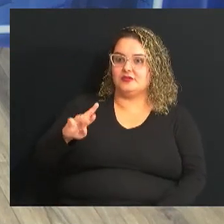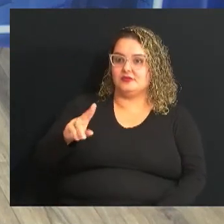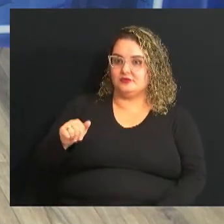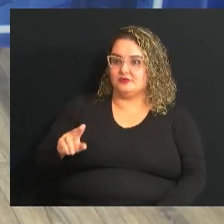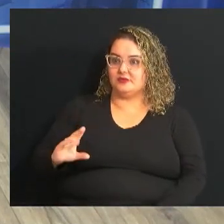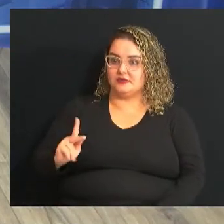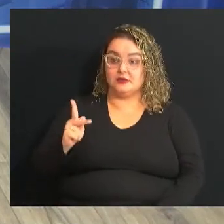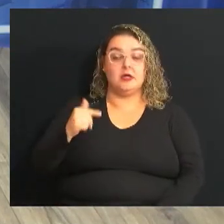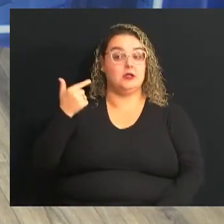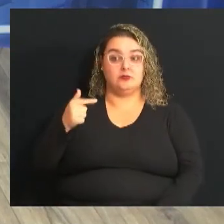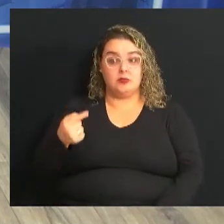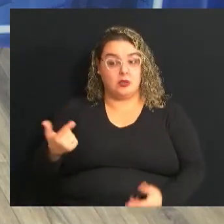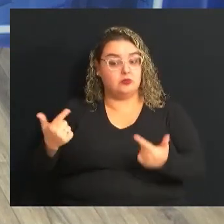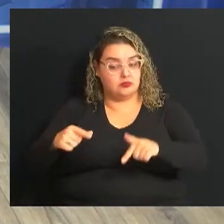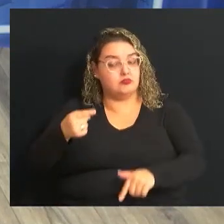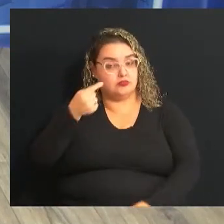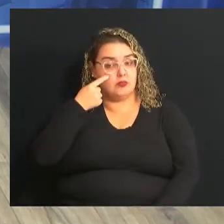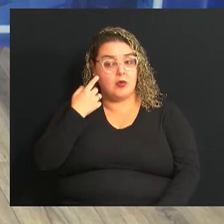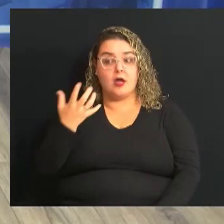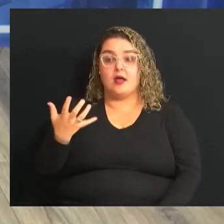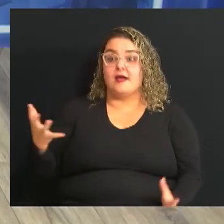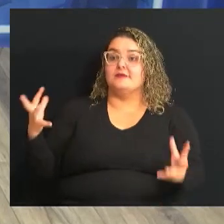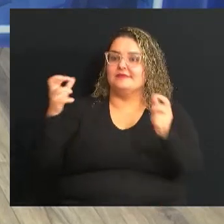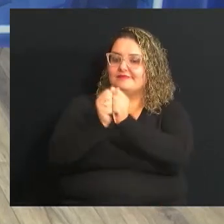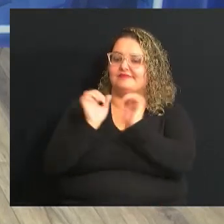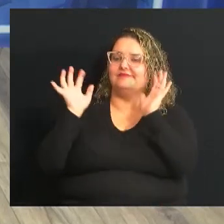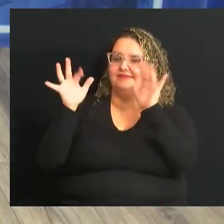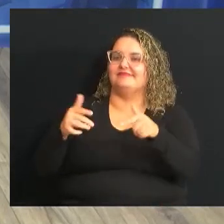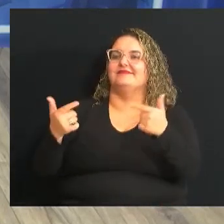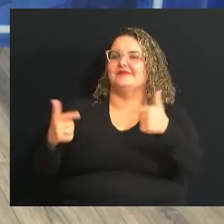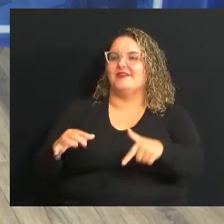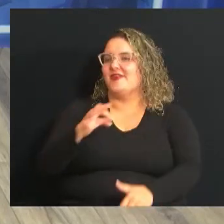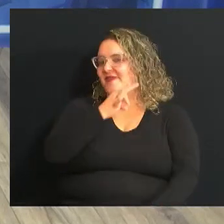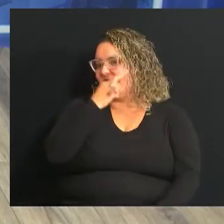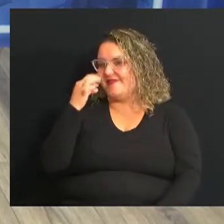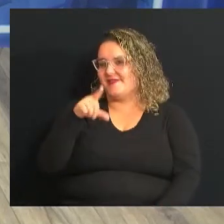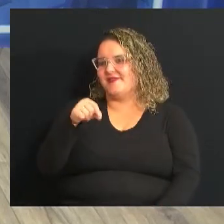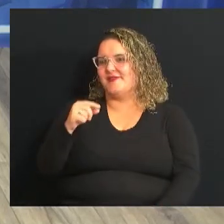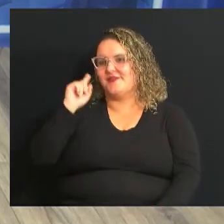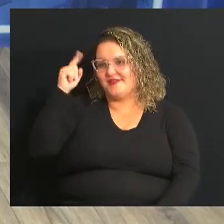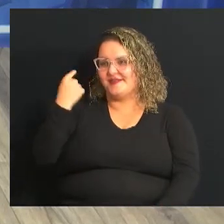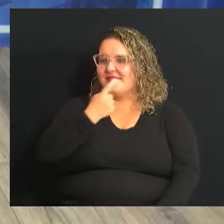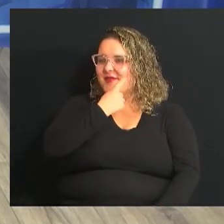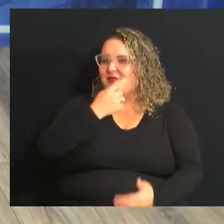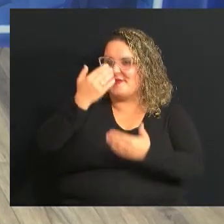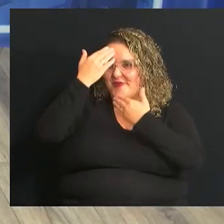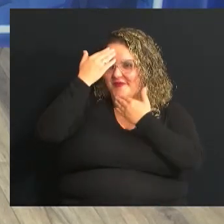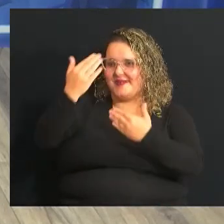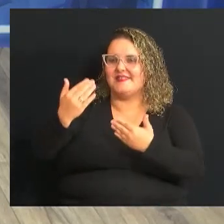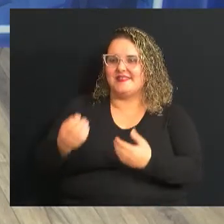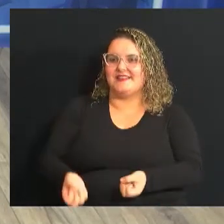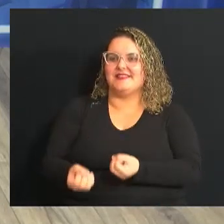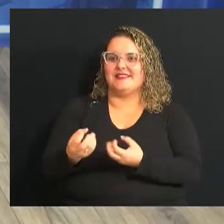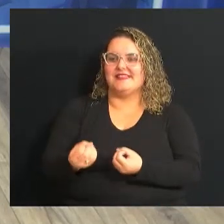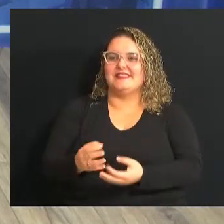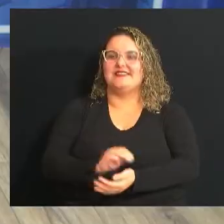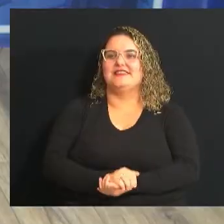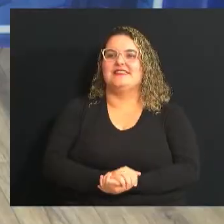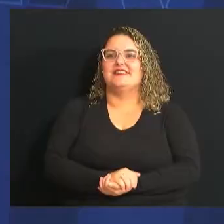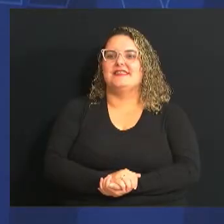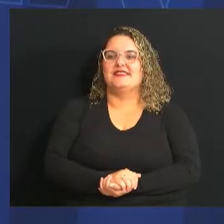Estação Cultura. E teremos aqui no Largo do Rosário, então, filmes, apresentação de corais nessas datas que eu mencionei, sempre às